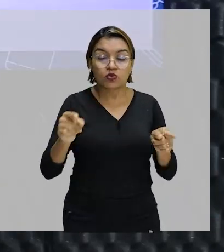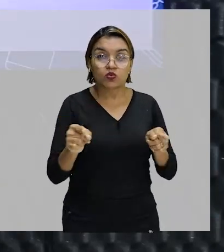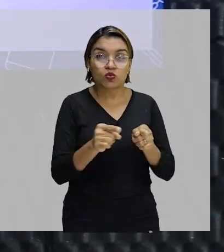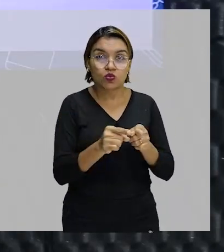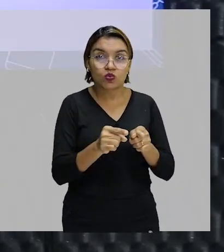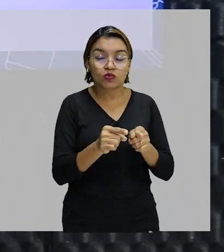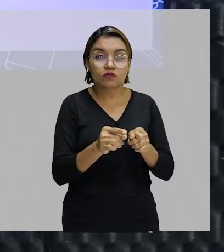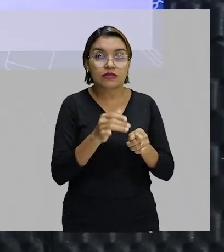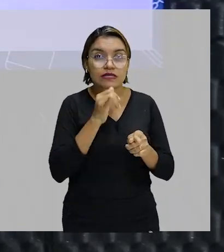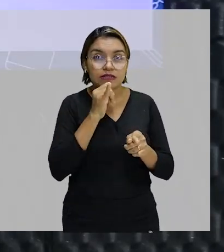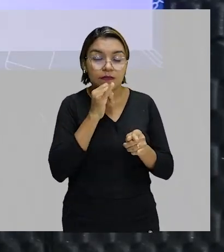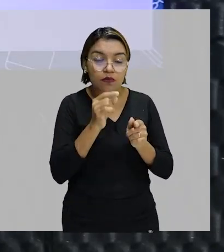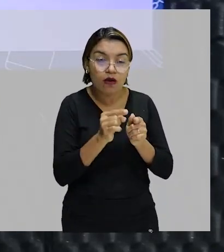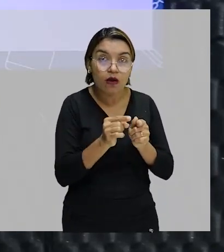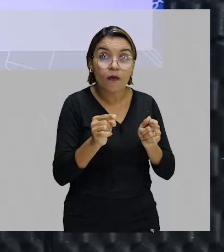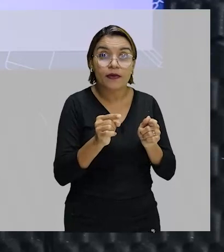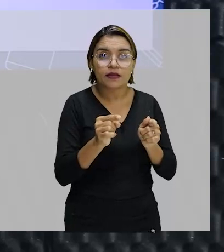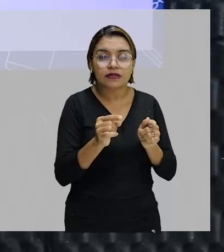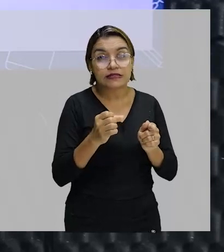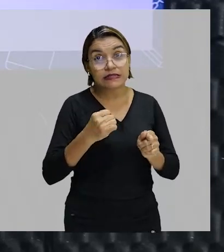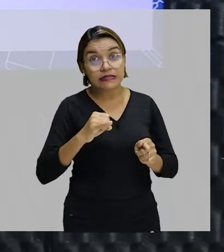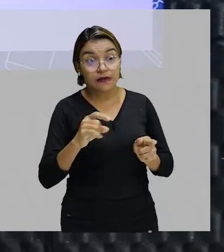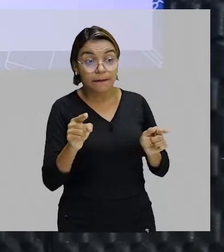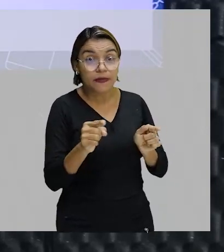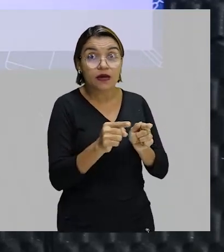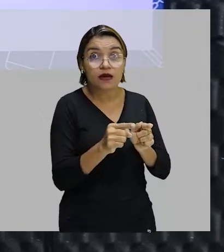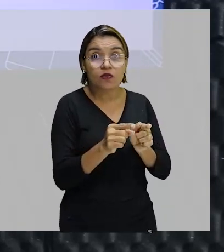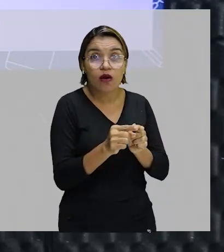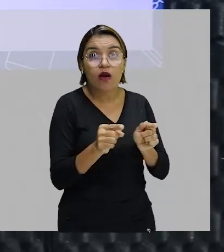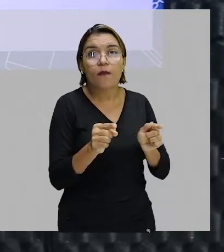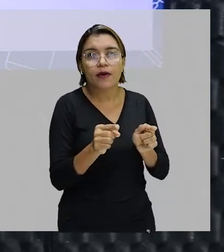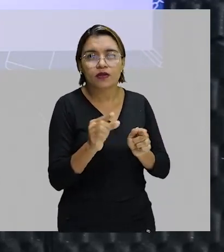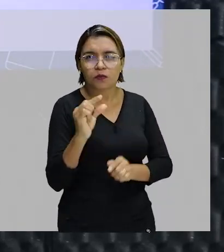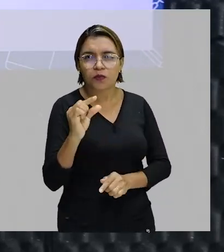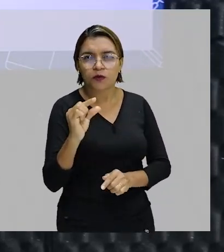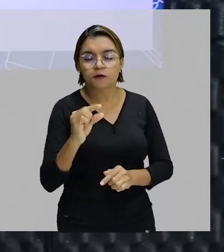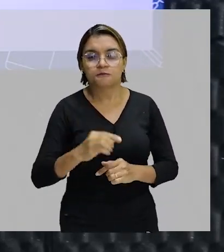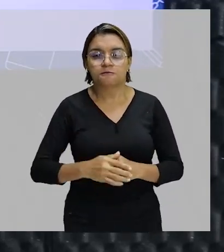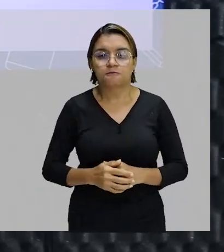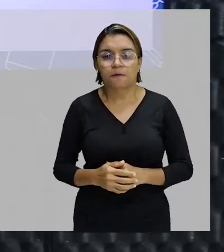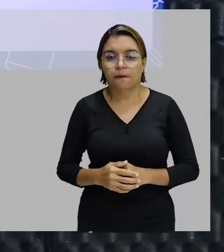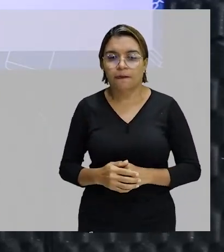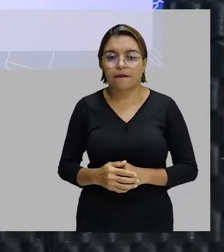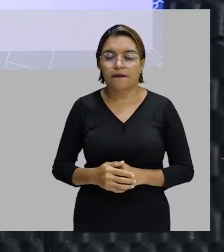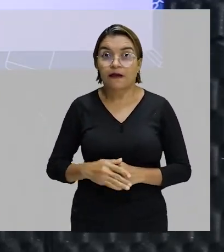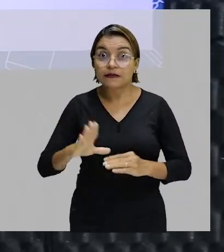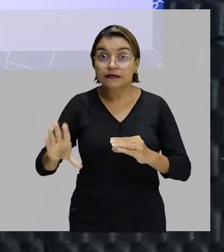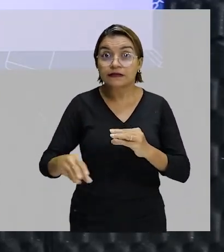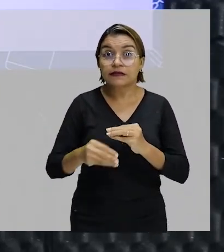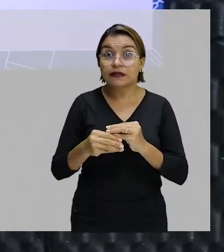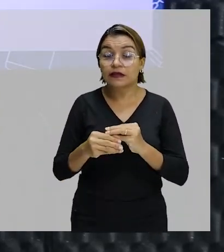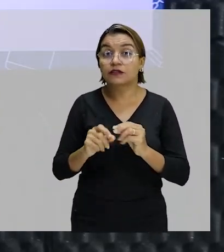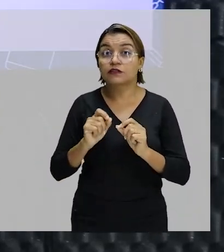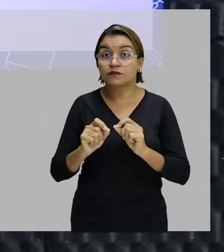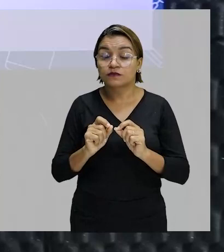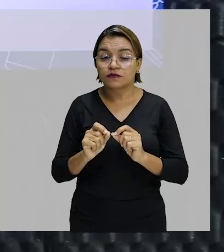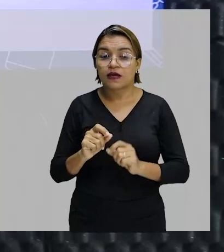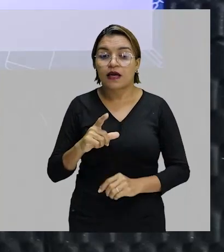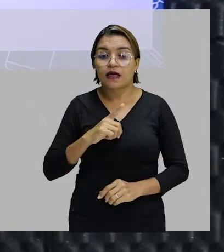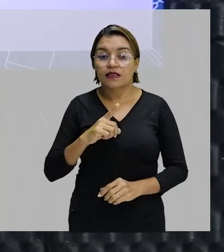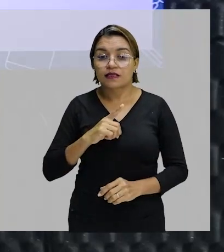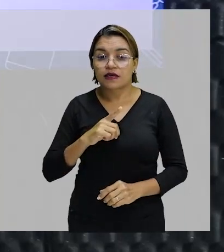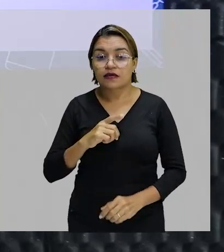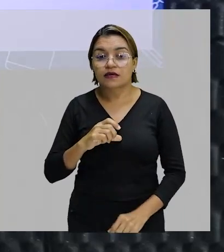ele um pouquinho de tamanho. Então, se ele é pequeno, você aumenta ele um pouquinho. Esse acréscimo é feito pelo